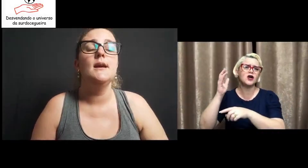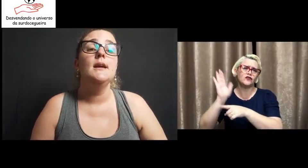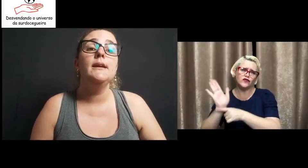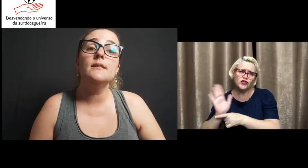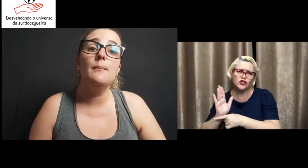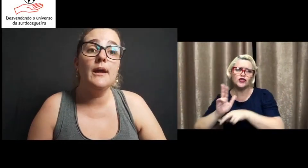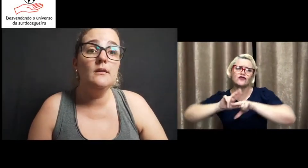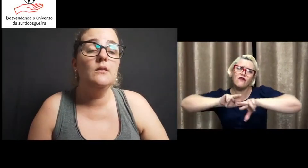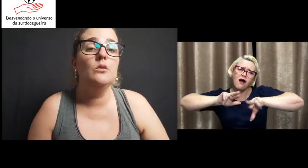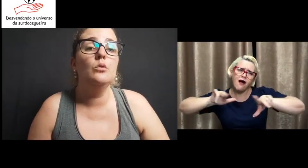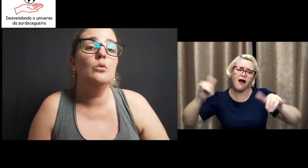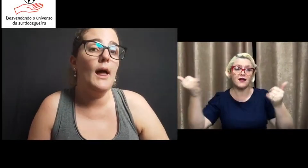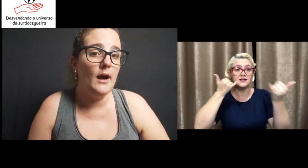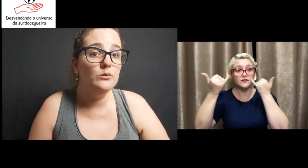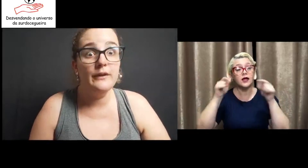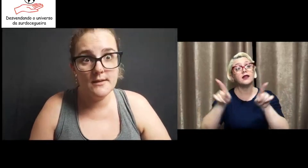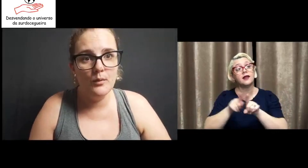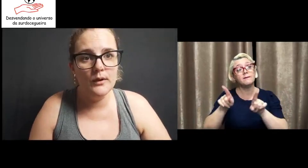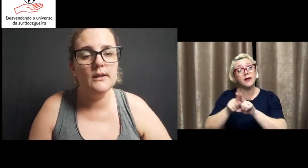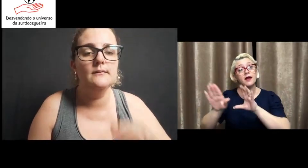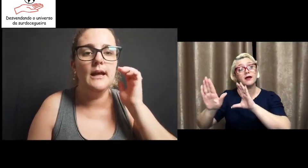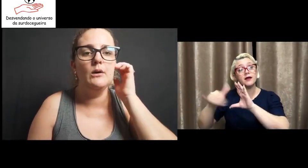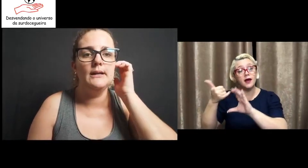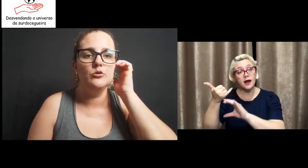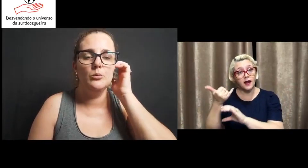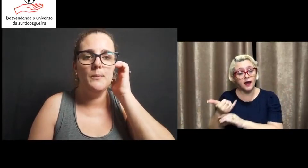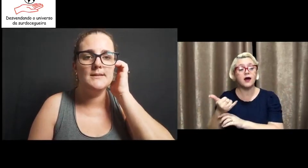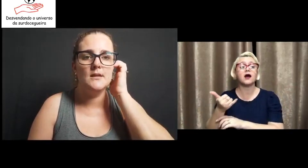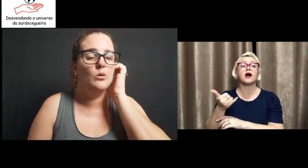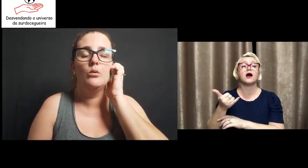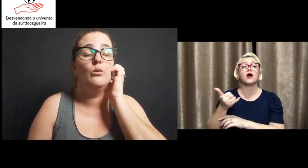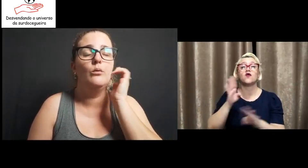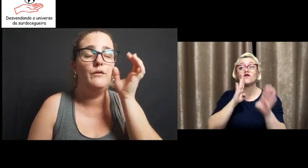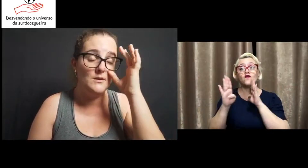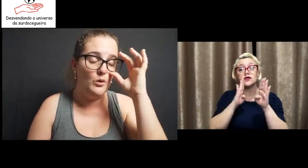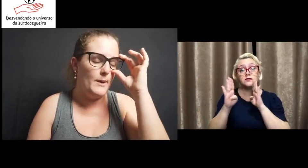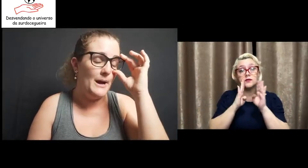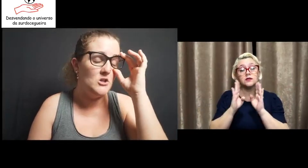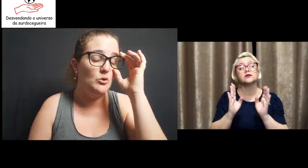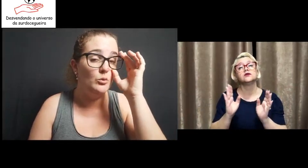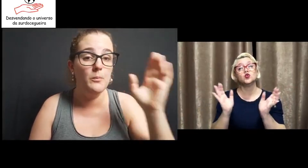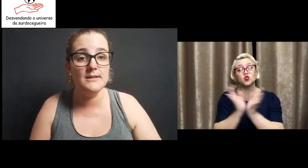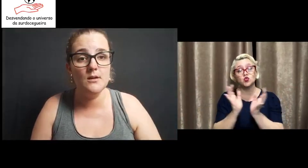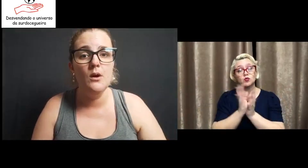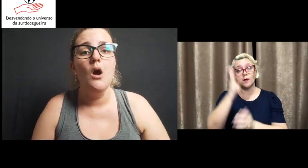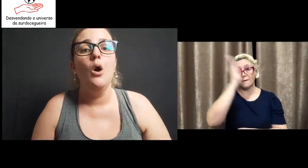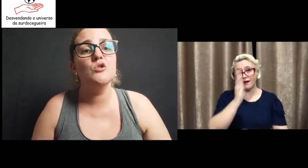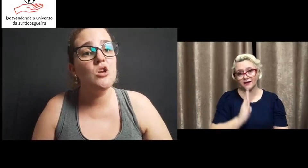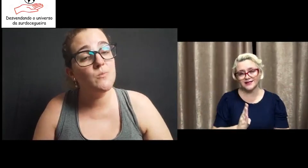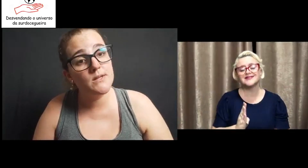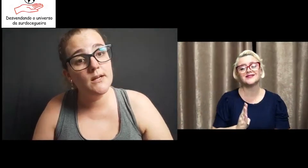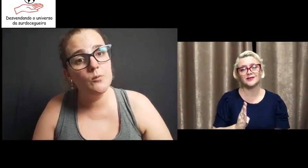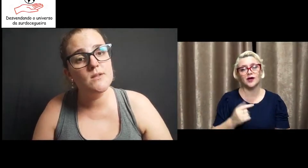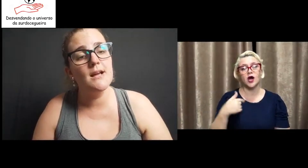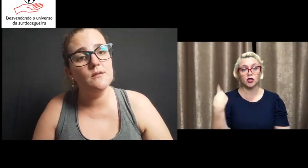informações. E também o canal no Facebook, né, o canal do Grupo Brasil, o Facebook, a página do Grupo Brasil, onde